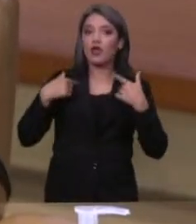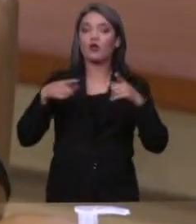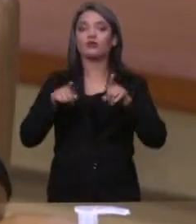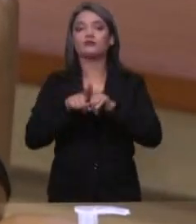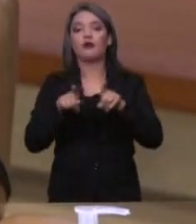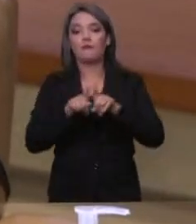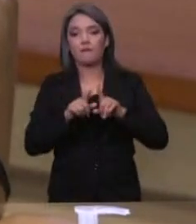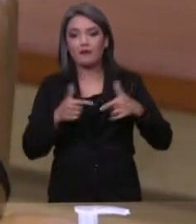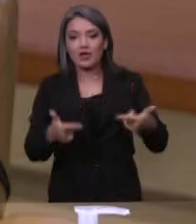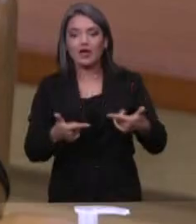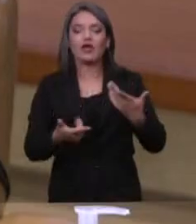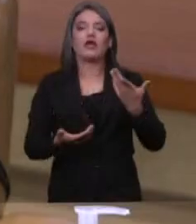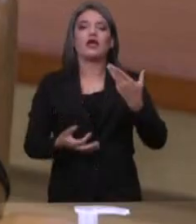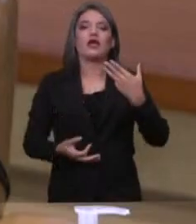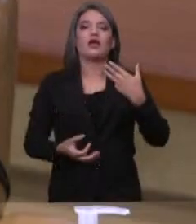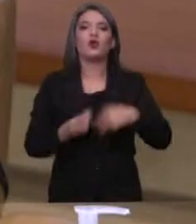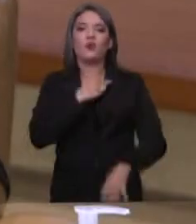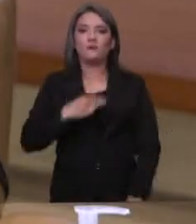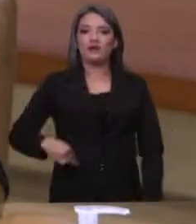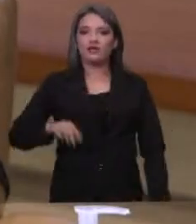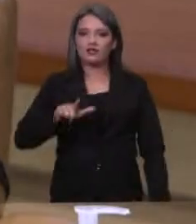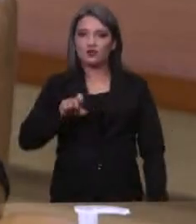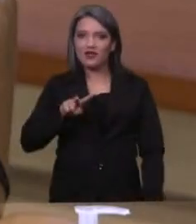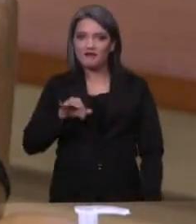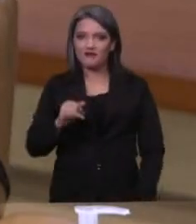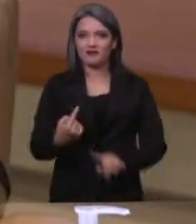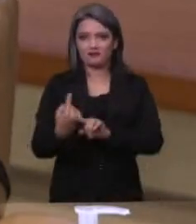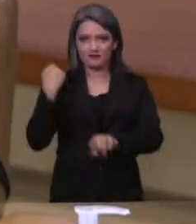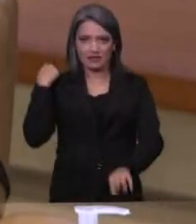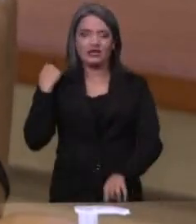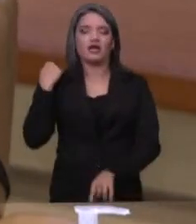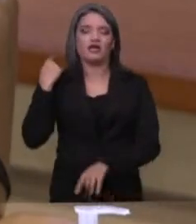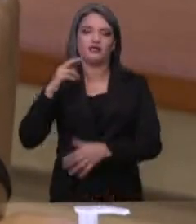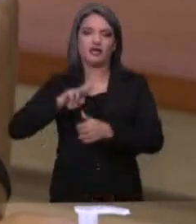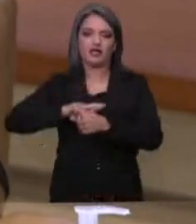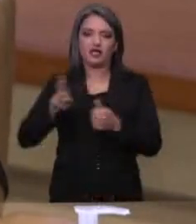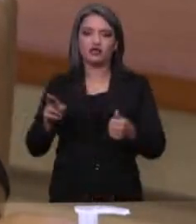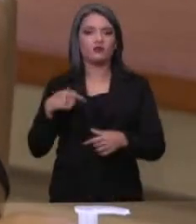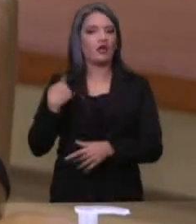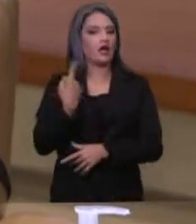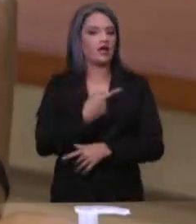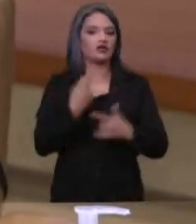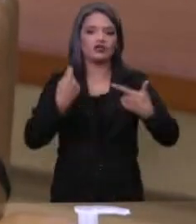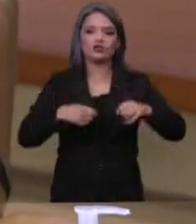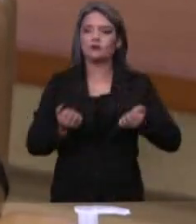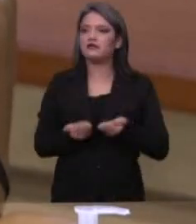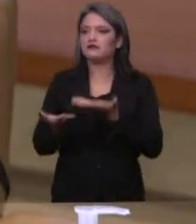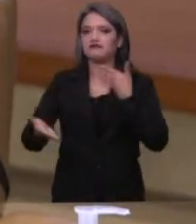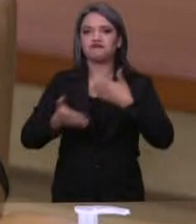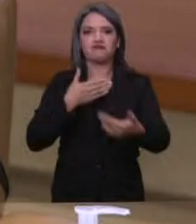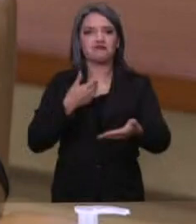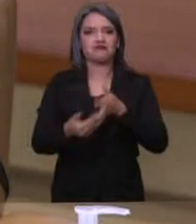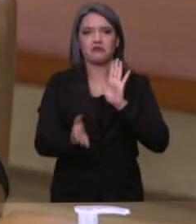Levy, à época advogado-geral, nós temos que entregar, independente do que contenha.